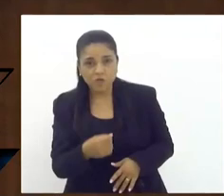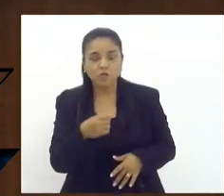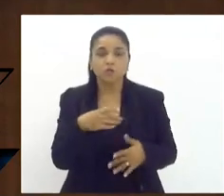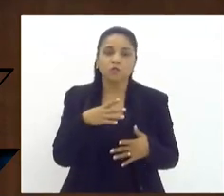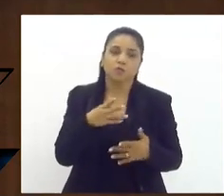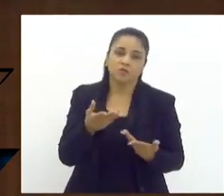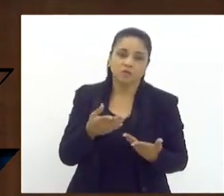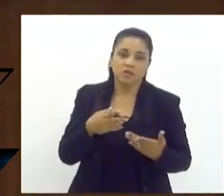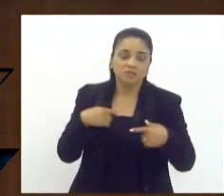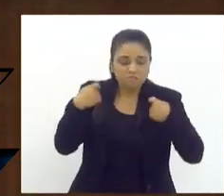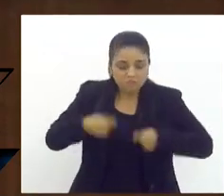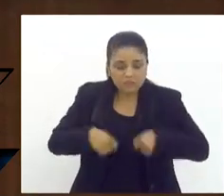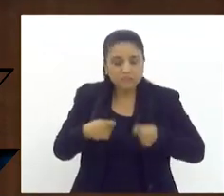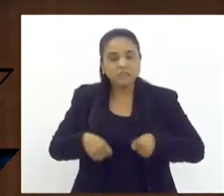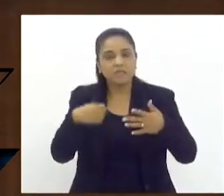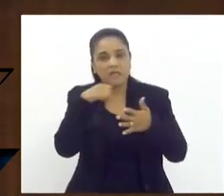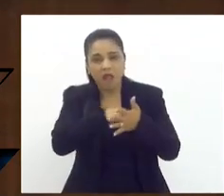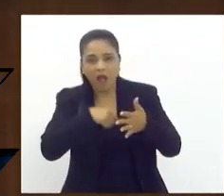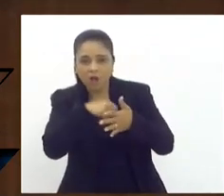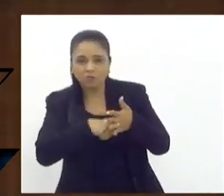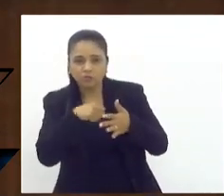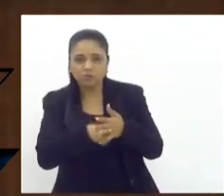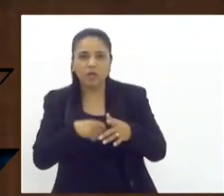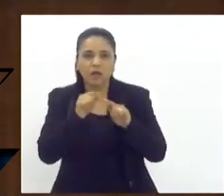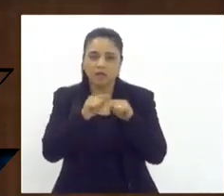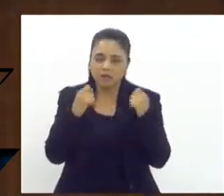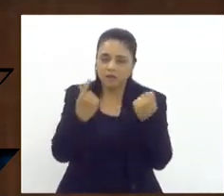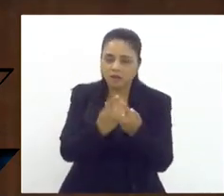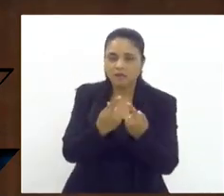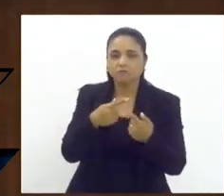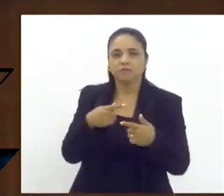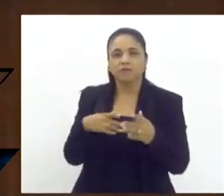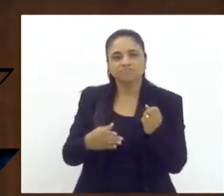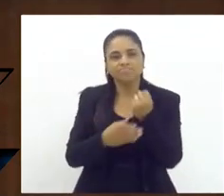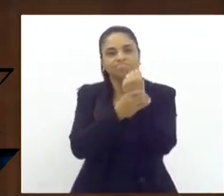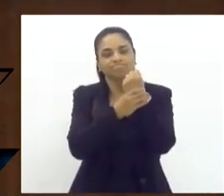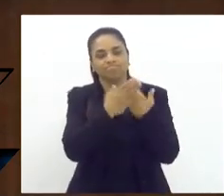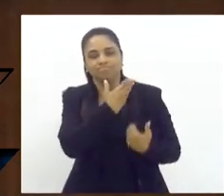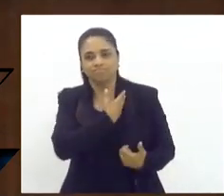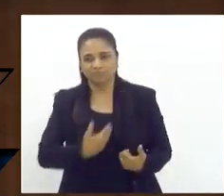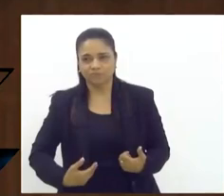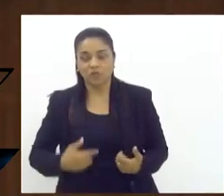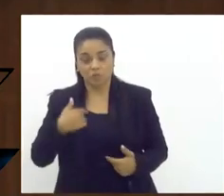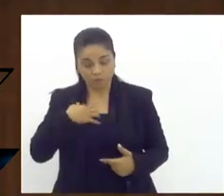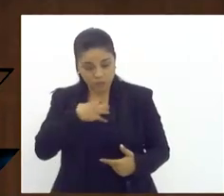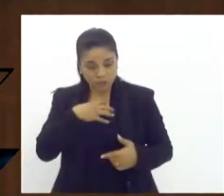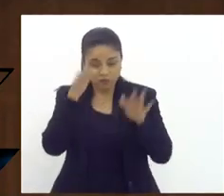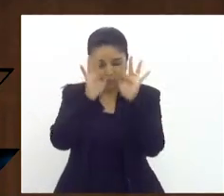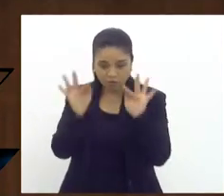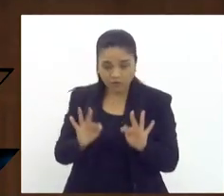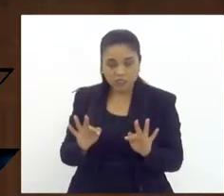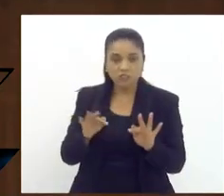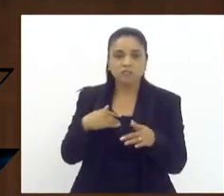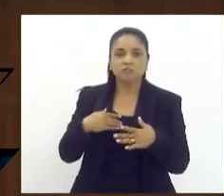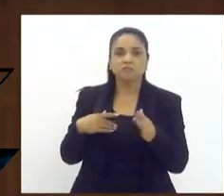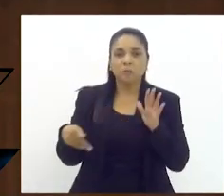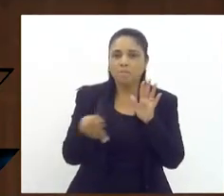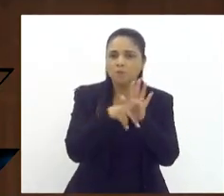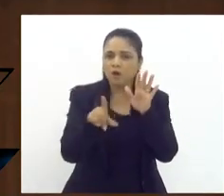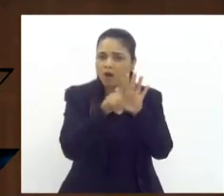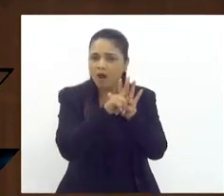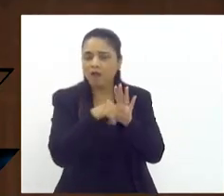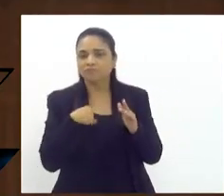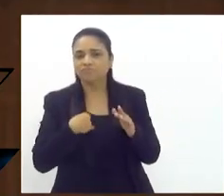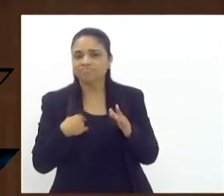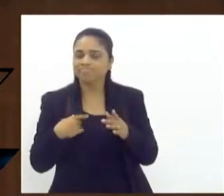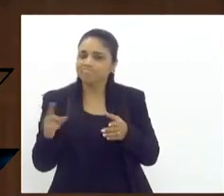lutar pela segurança pública e dá a resposta para os agentes de segurança pública e eu fico muito feliz rindo de fazer parte de desse projeto um projeto